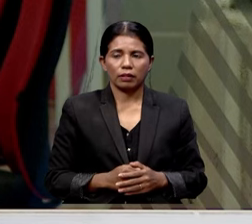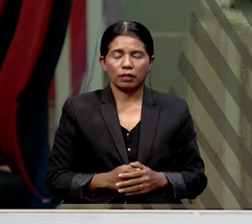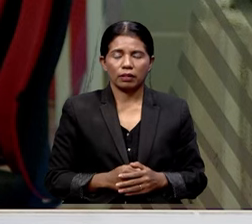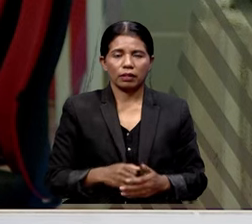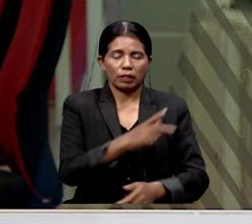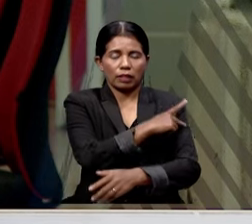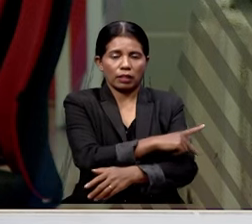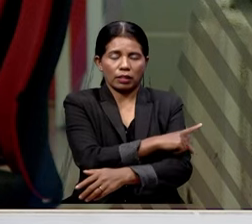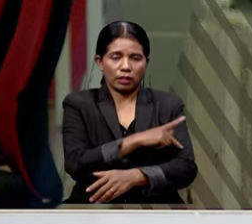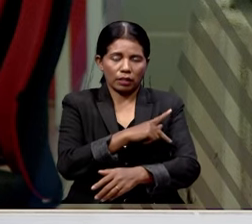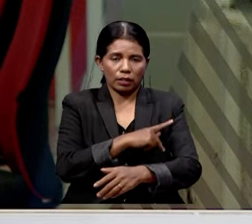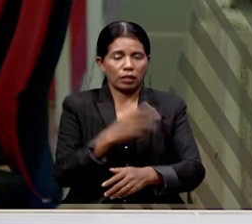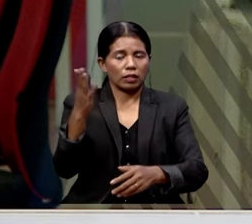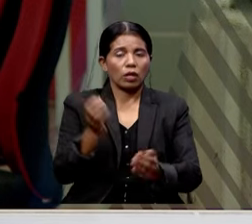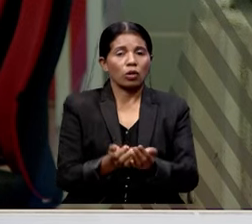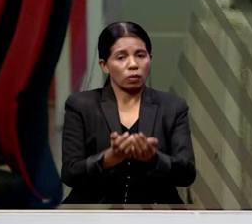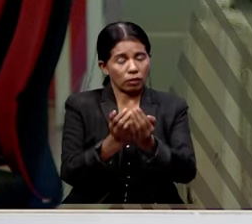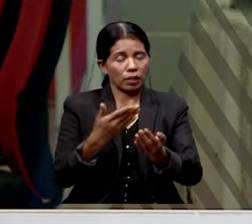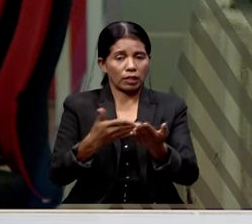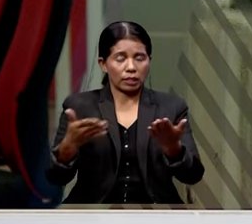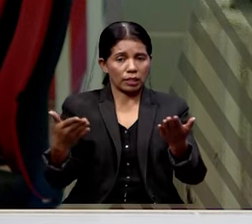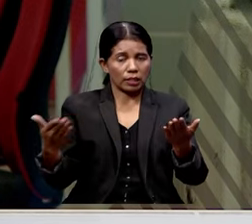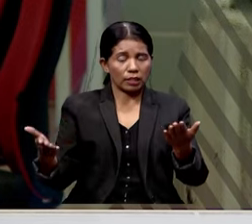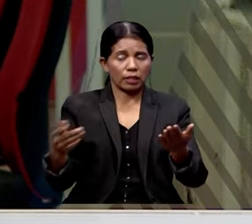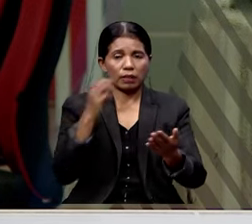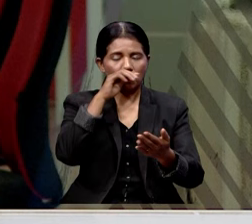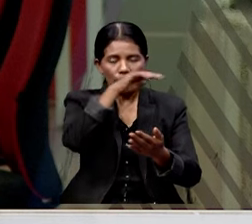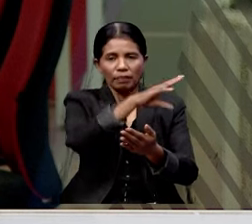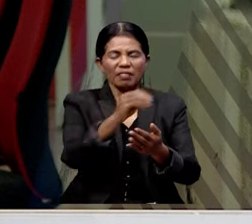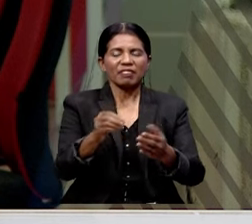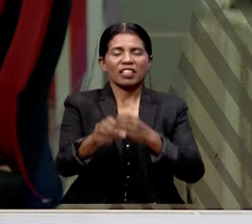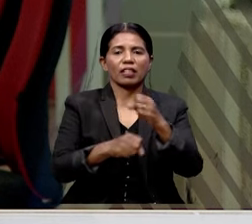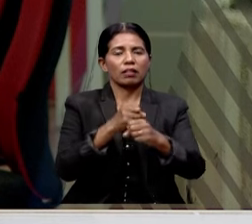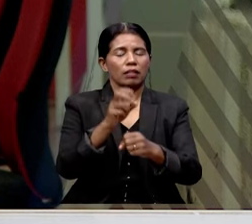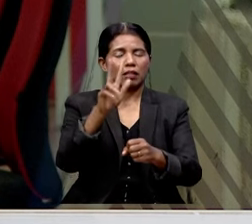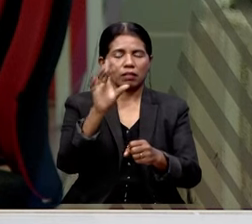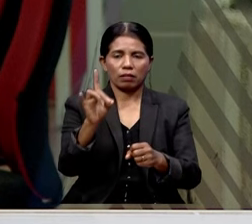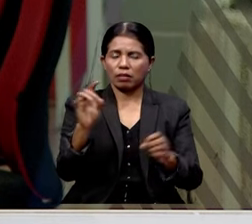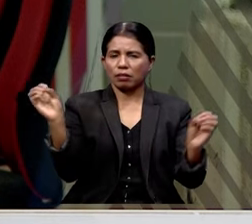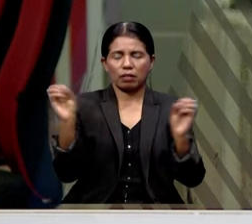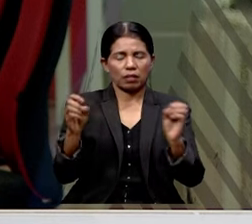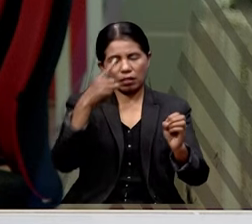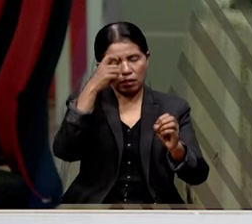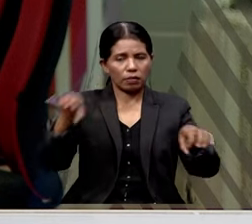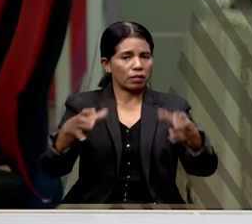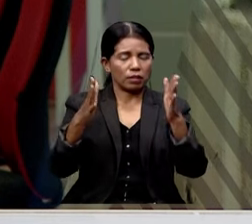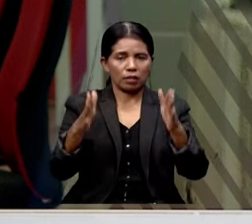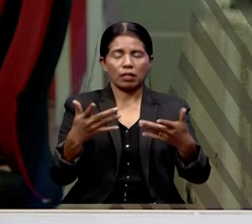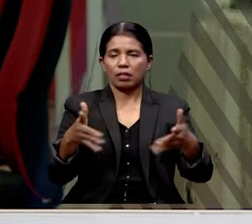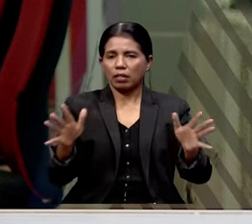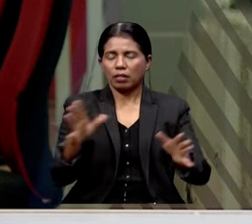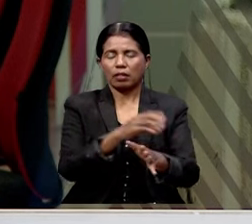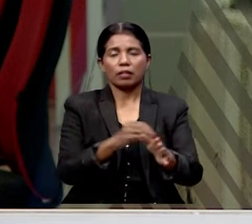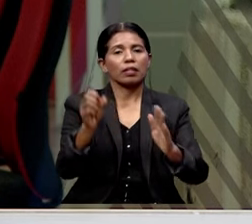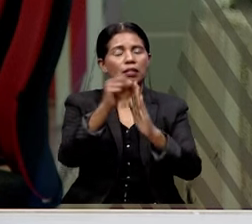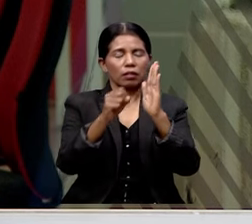clínica cardiologia rewa e um equipamento suficiente, mas tinha no aluno lá funciona também recurso humano leia no